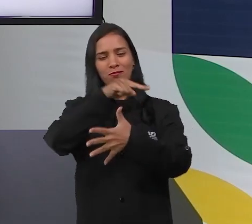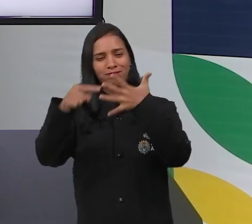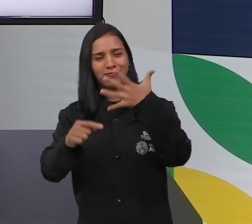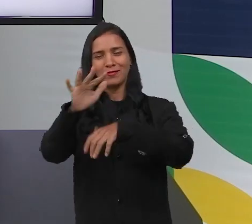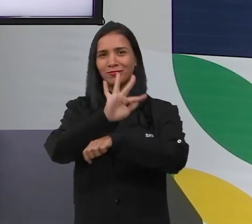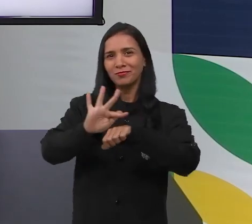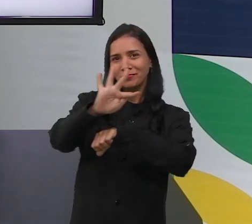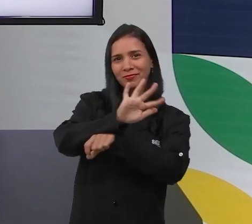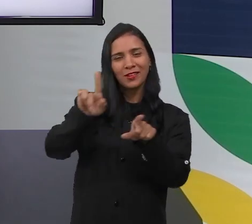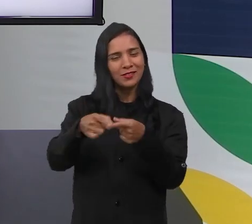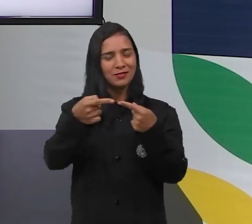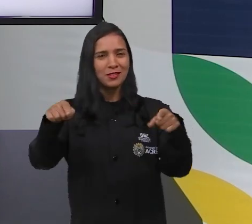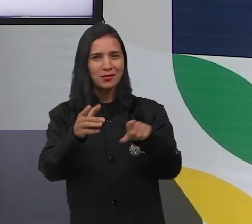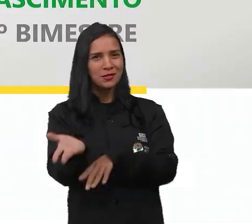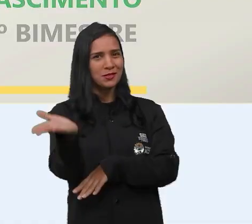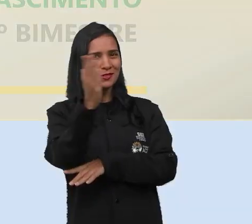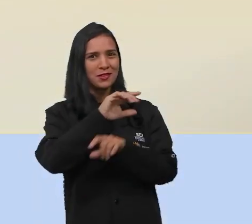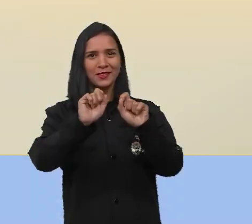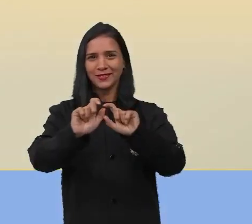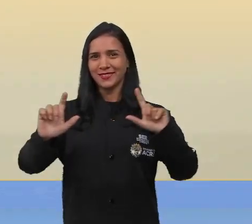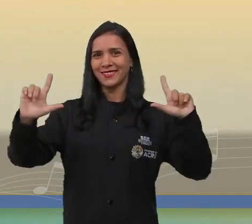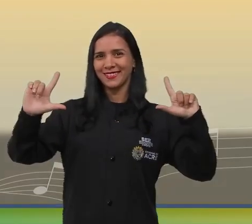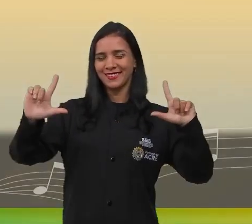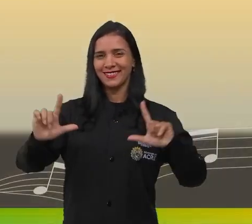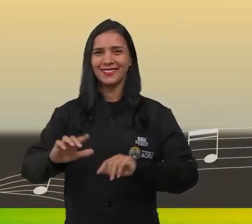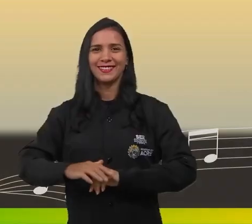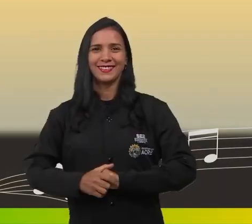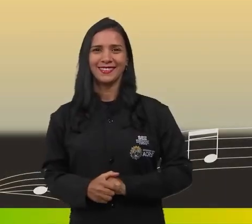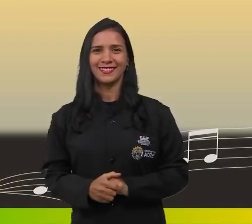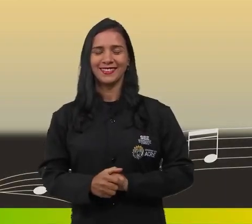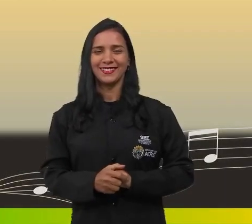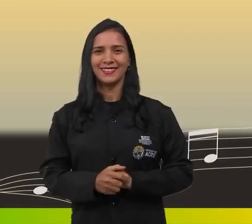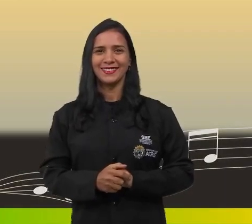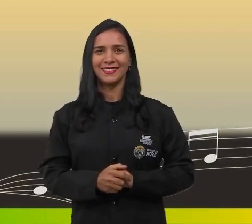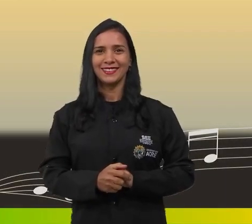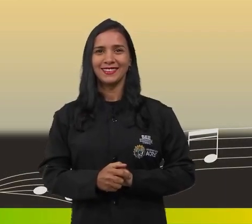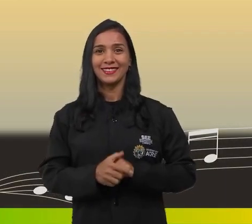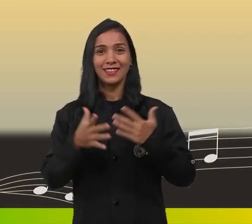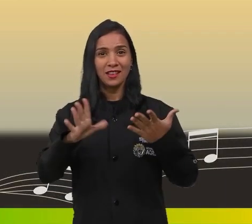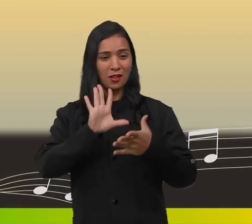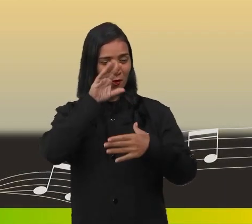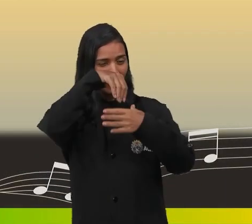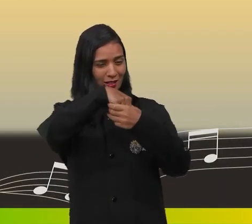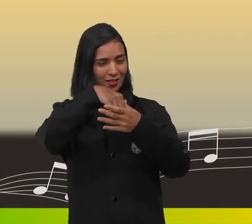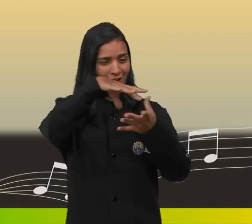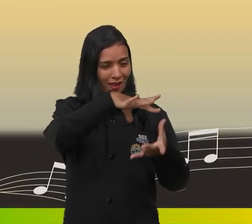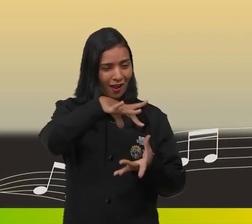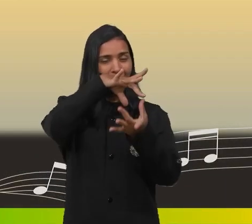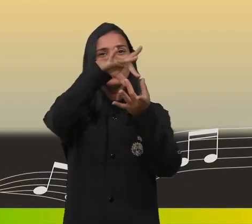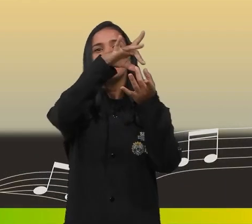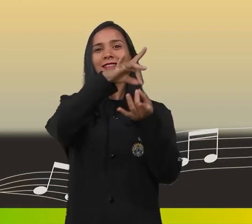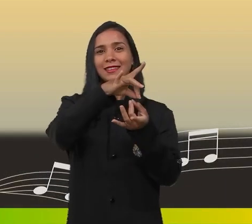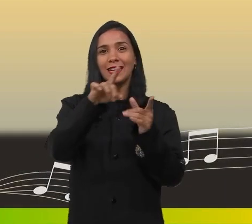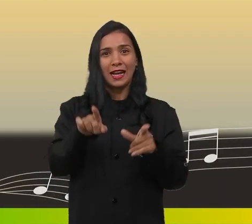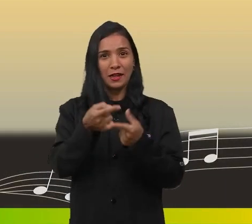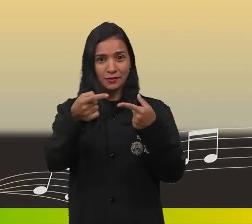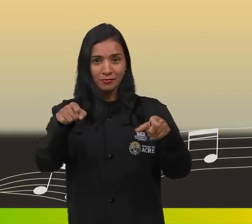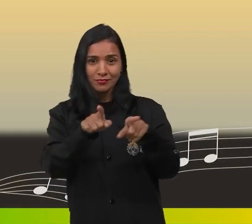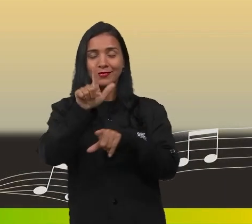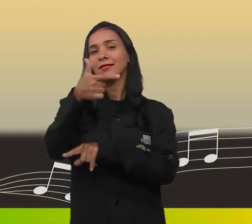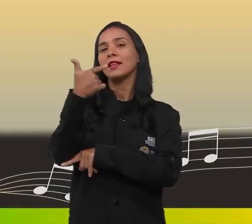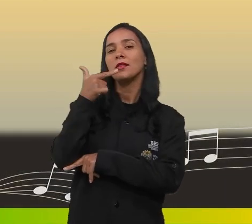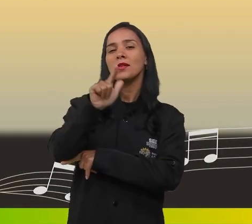música. Então, vamos aí para a nossa tela. A essência da música. A música, uma